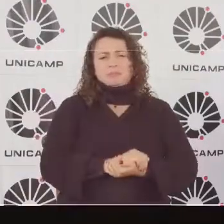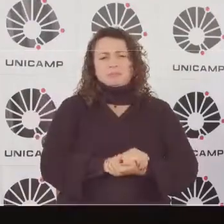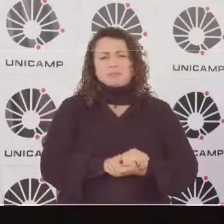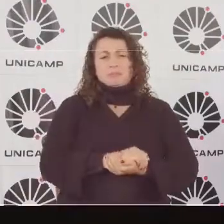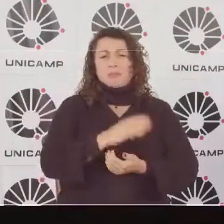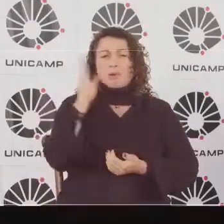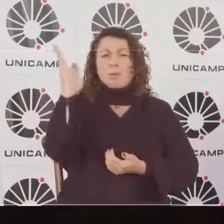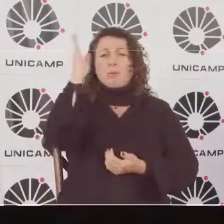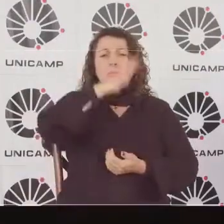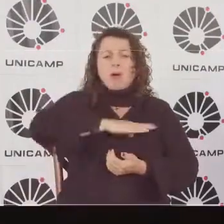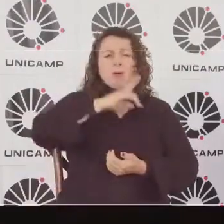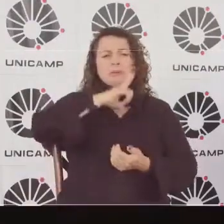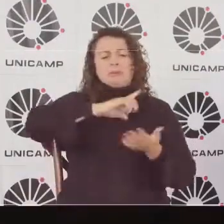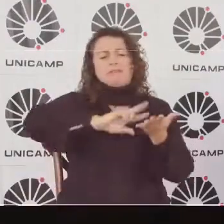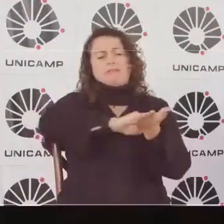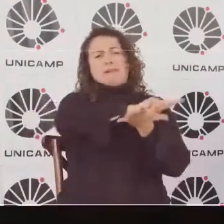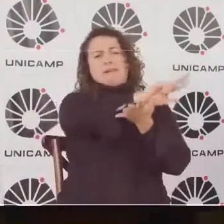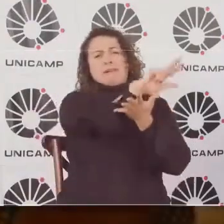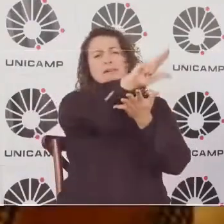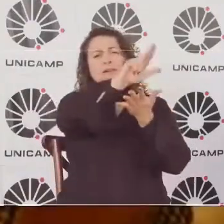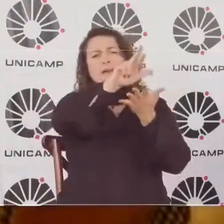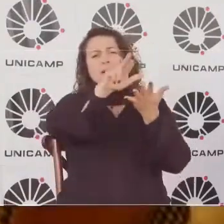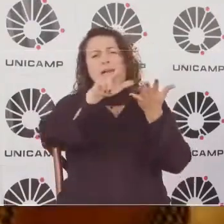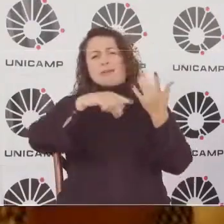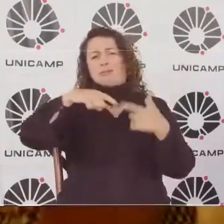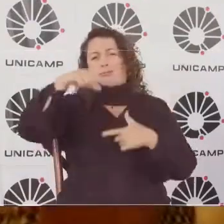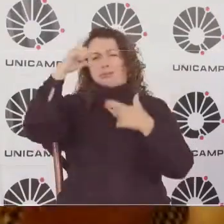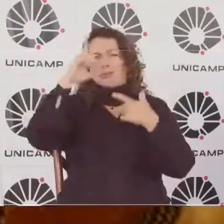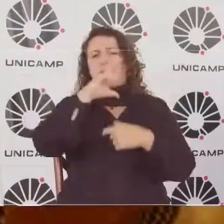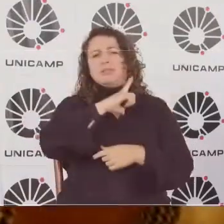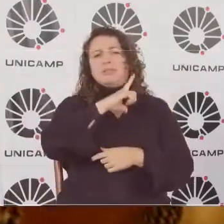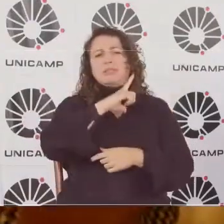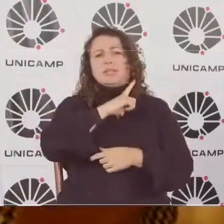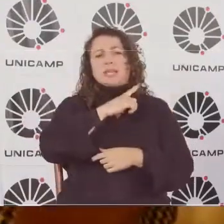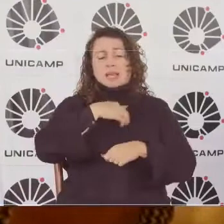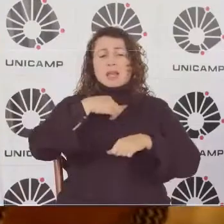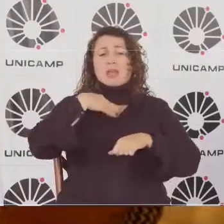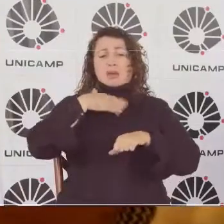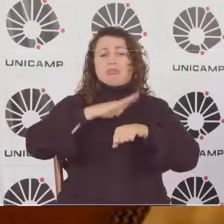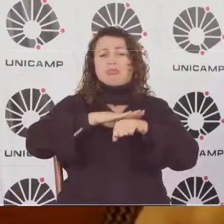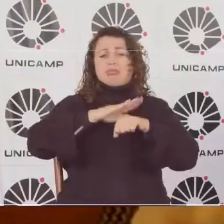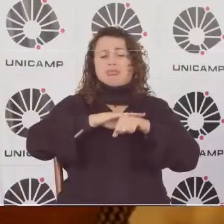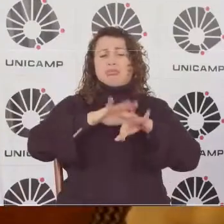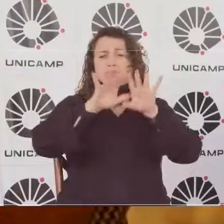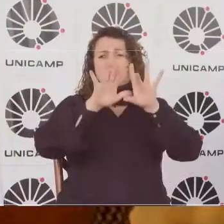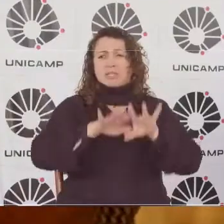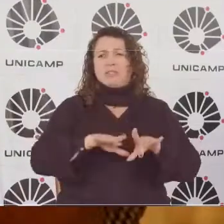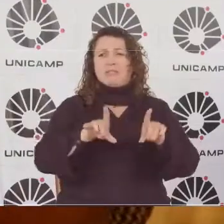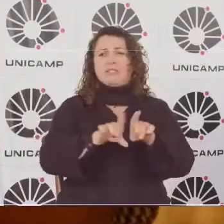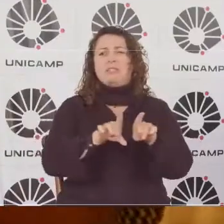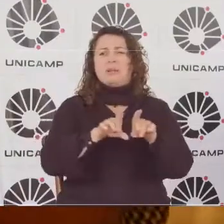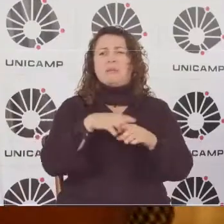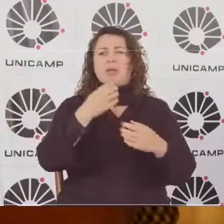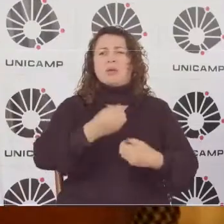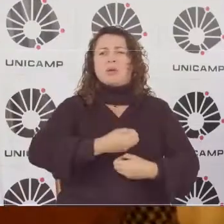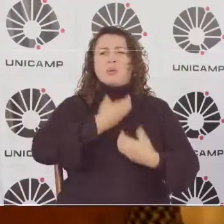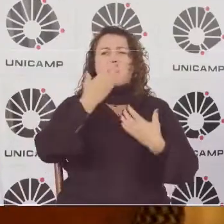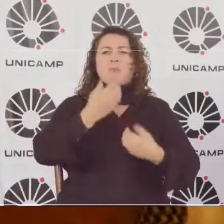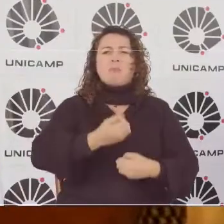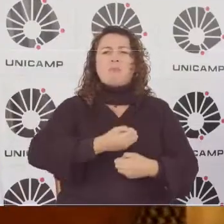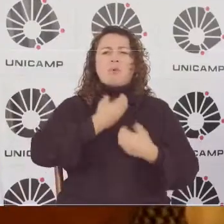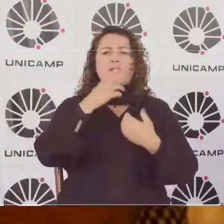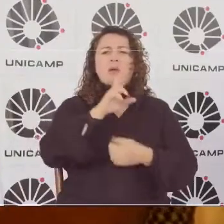mal tem muitas dimensões e como escrever é o próprio é de um poema